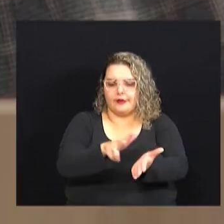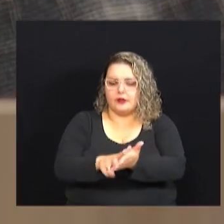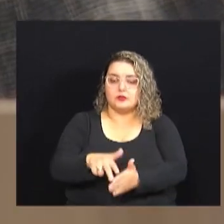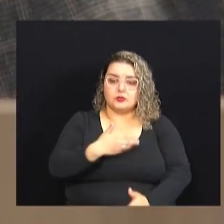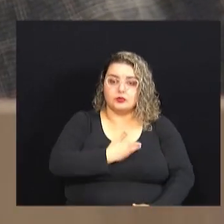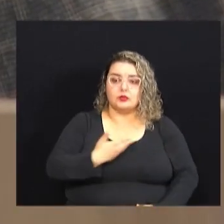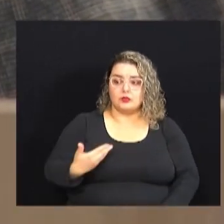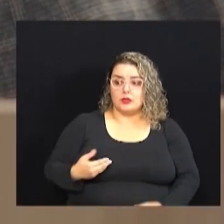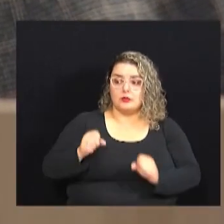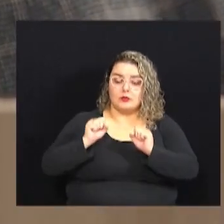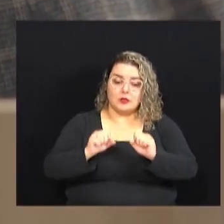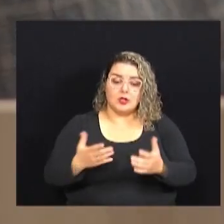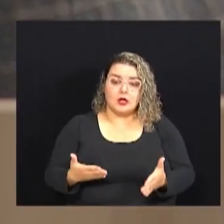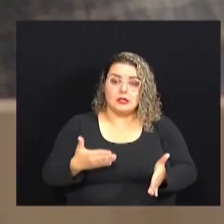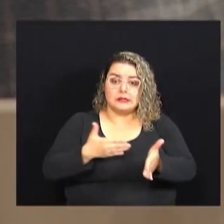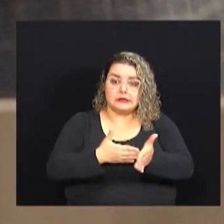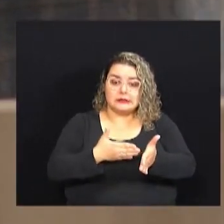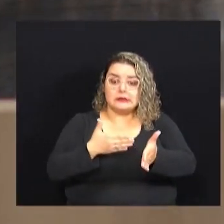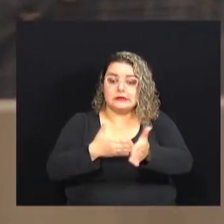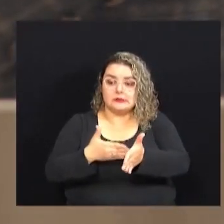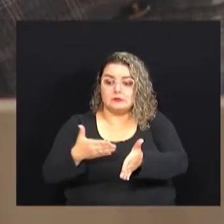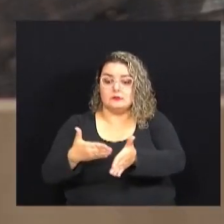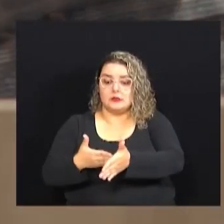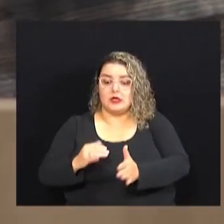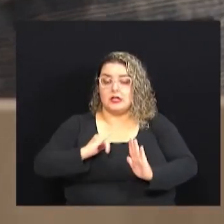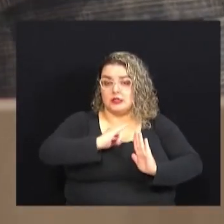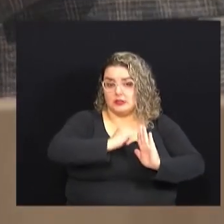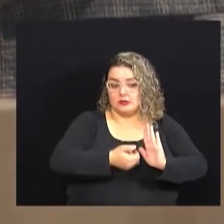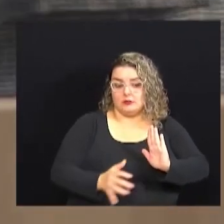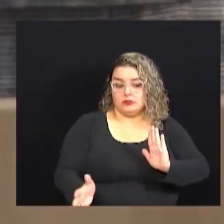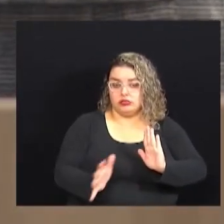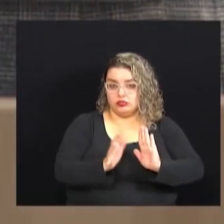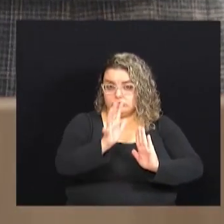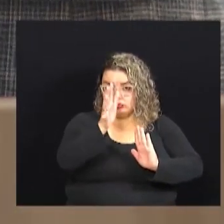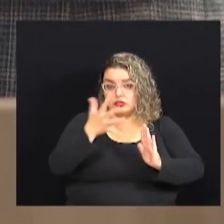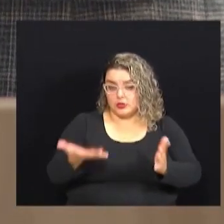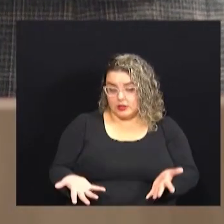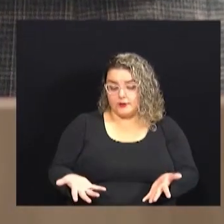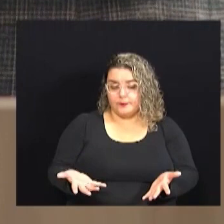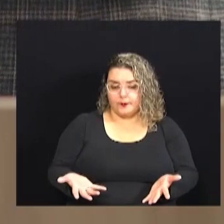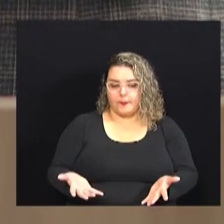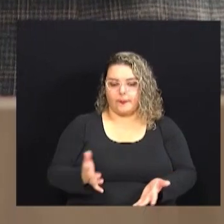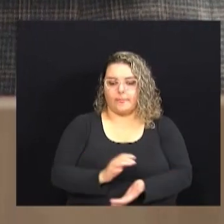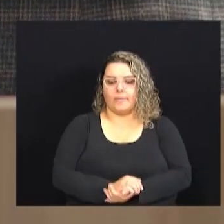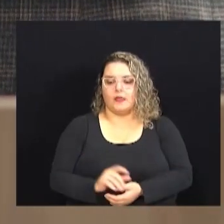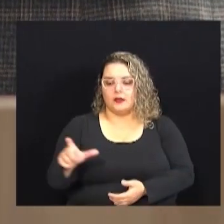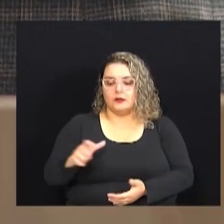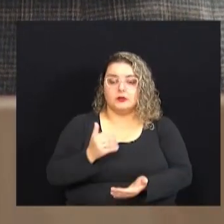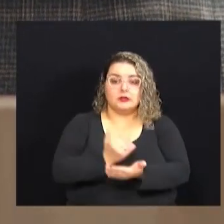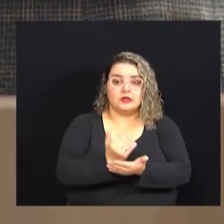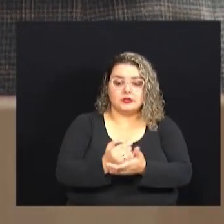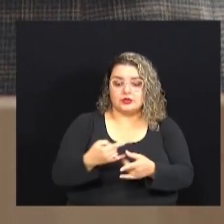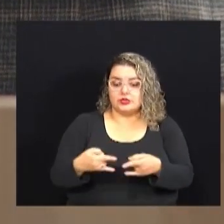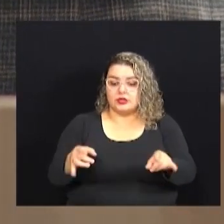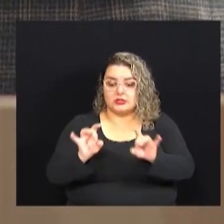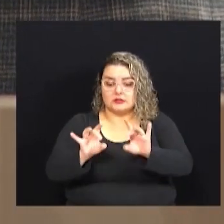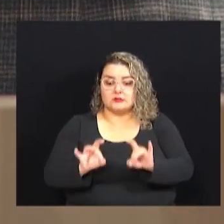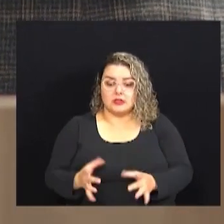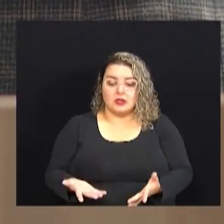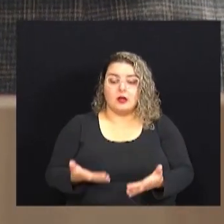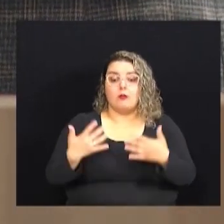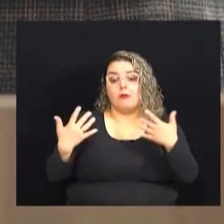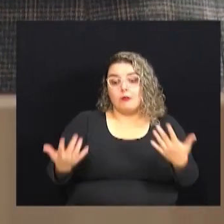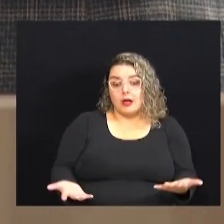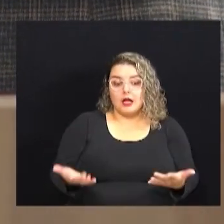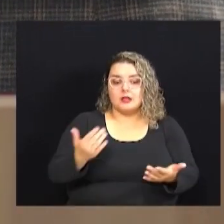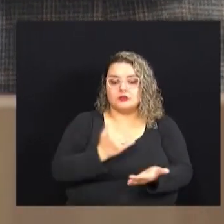vieram do governo para poder limitar esses juros alto, né, de cartão de crédito, de cheque especial,